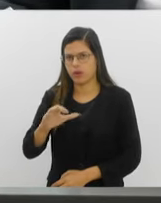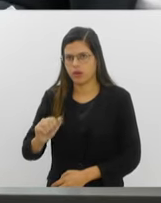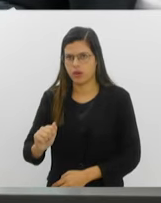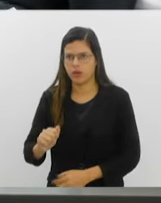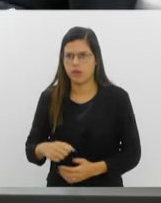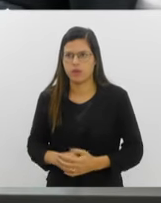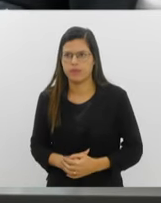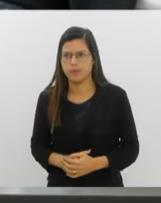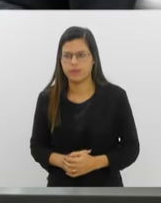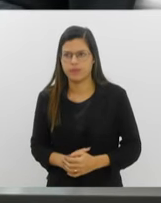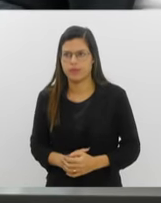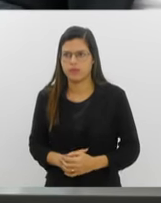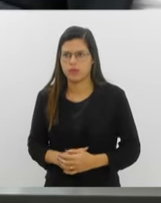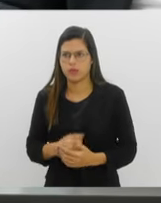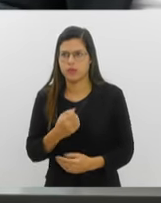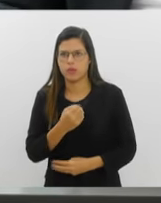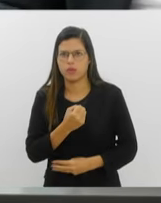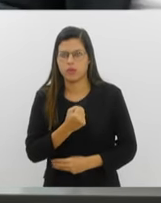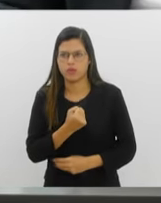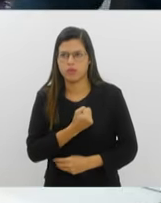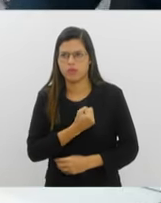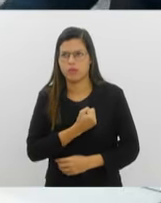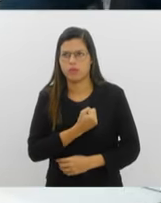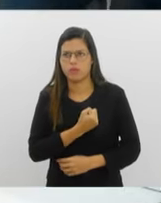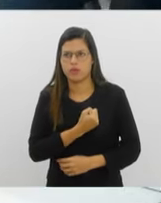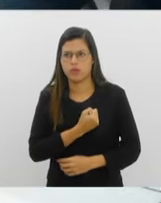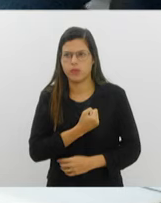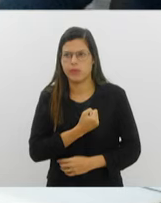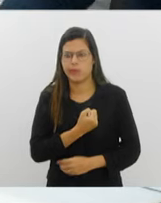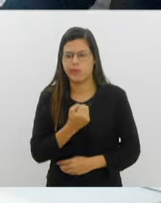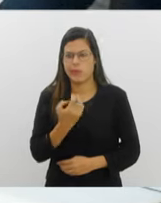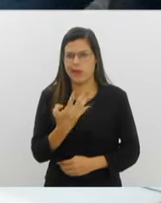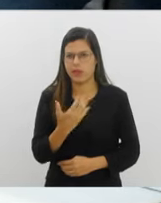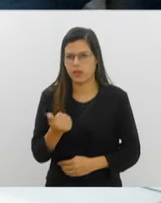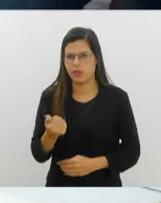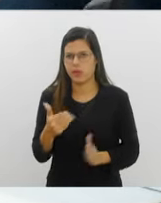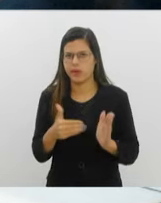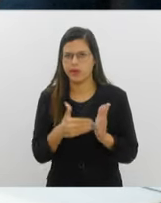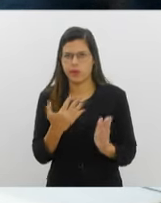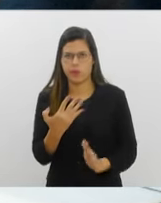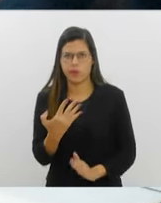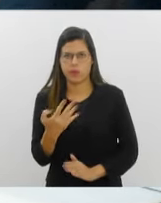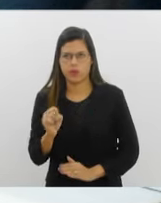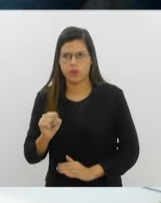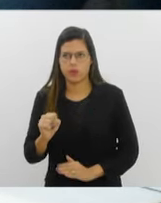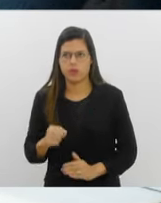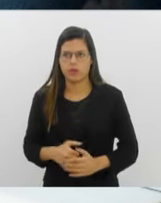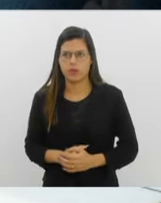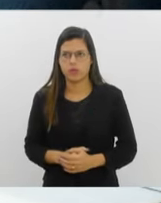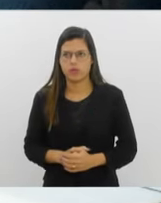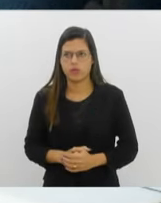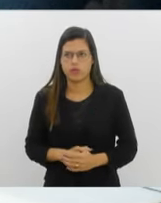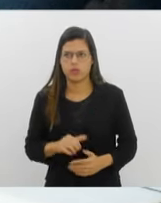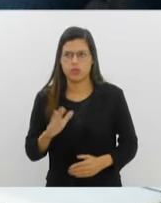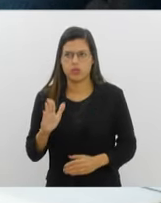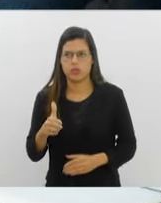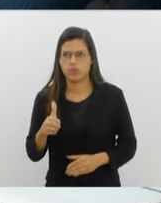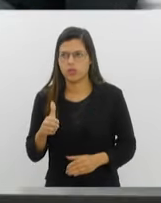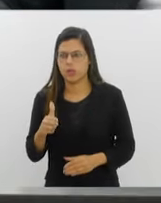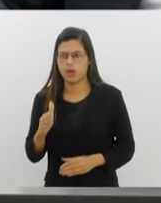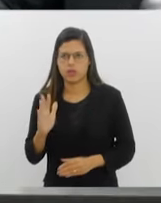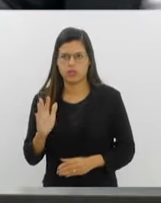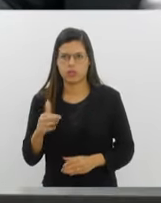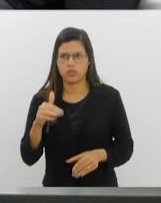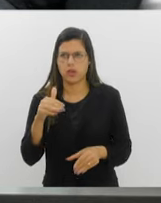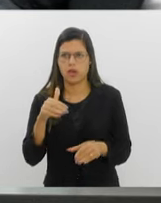40 é patrimônio. Ah, o 40, tá. 40, não, 41 a 48. Já está apresentado o voto. Então não precisa. Já está